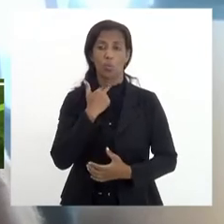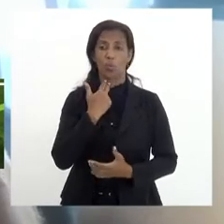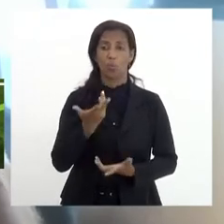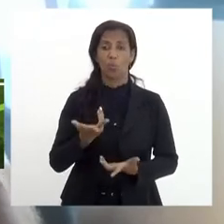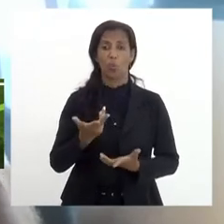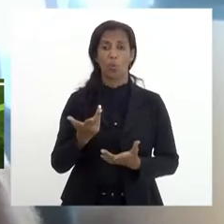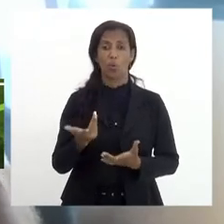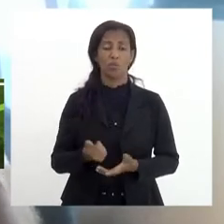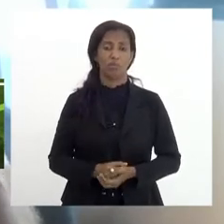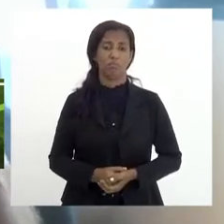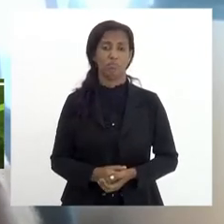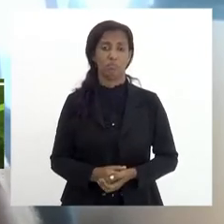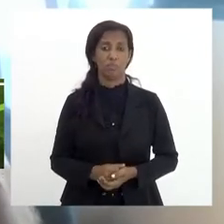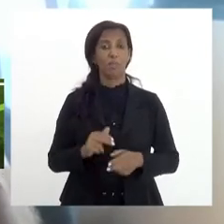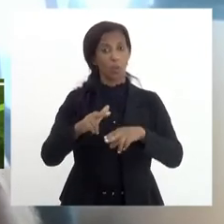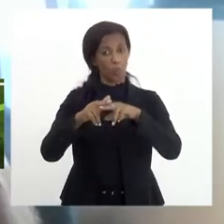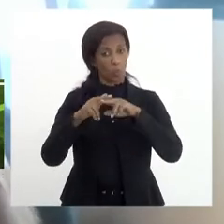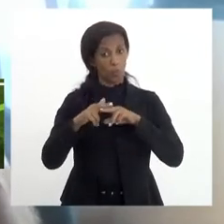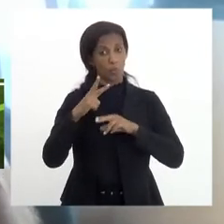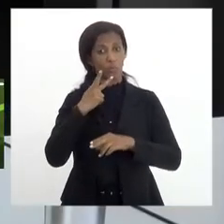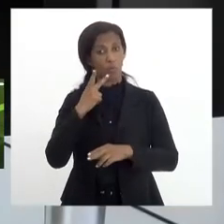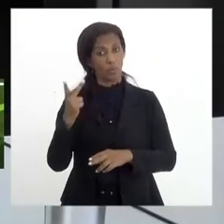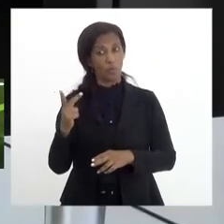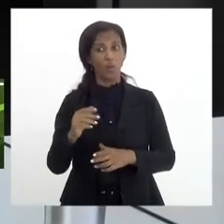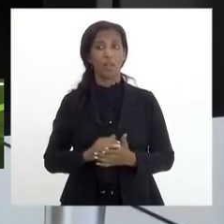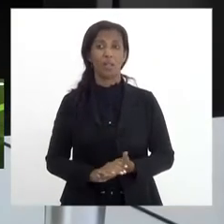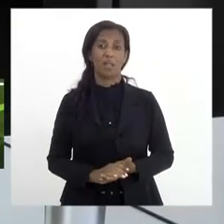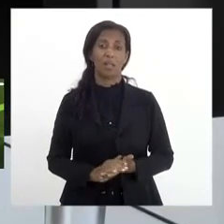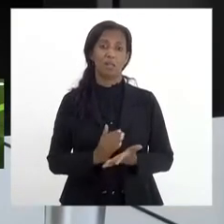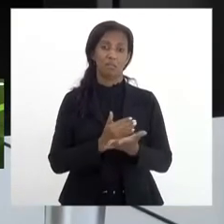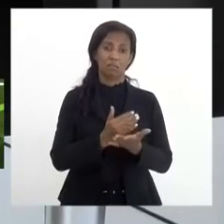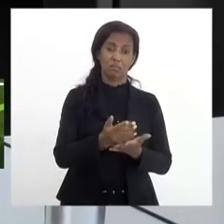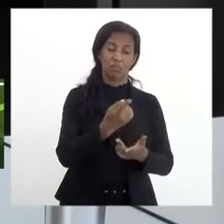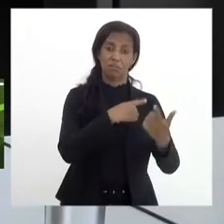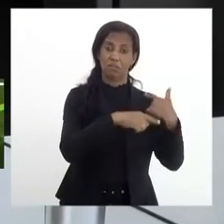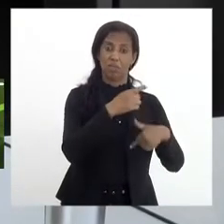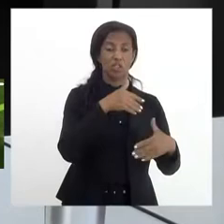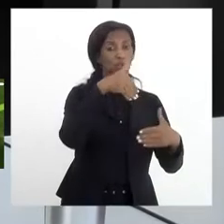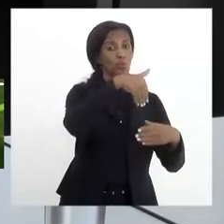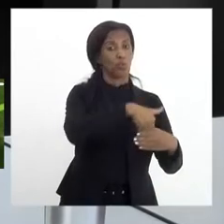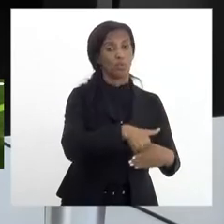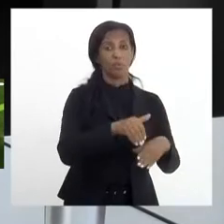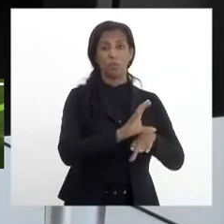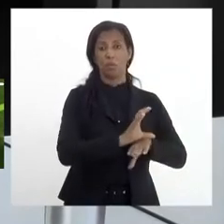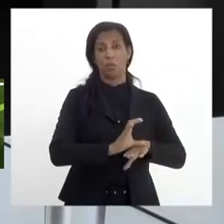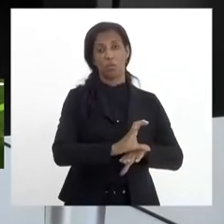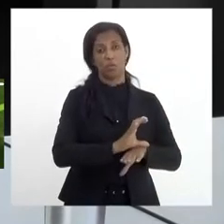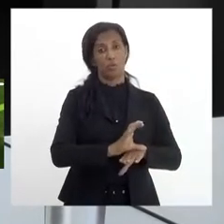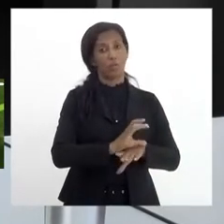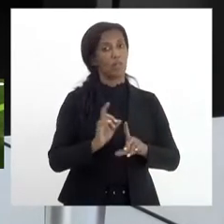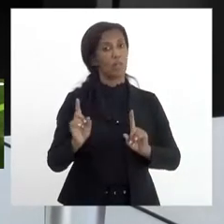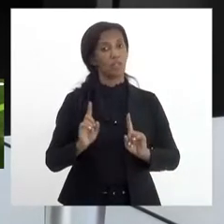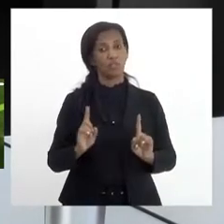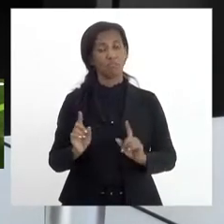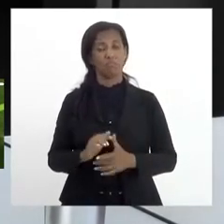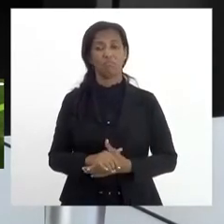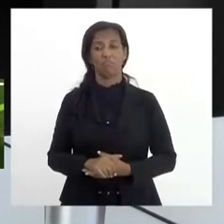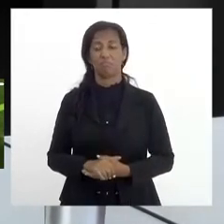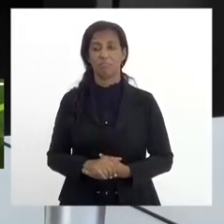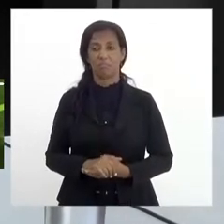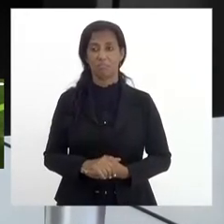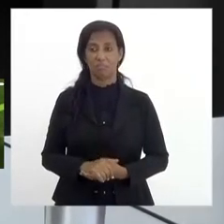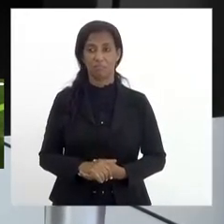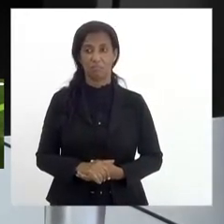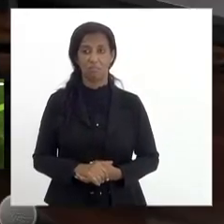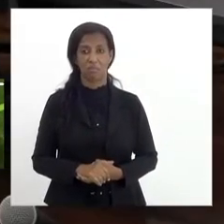Eu sei disso, por isso que eu falei lá no inicial, mas não, nós não estamos votando mais pela constitucionalidade ou não. Mas me permite...